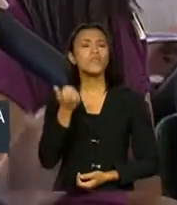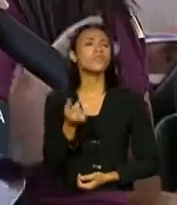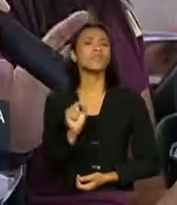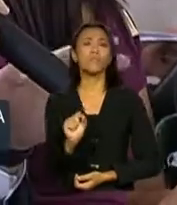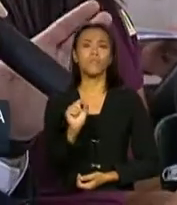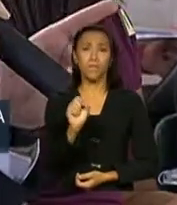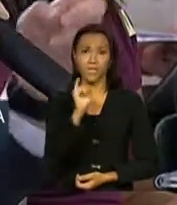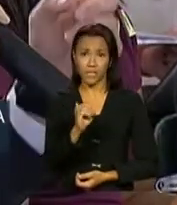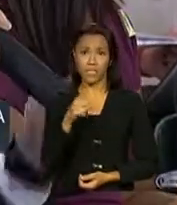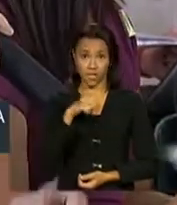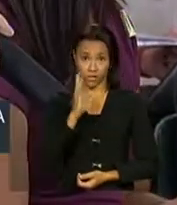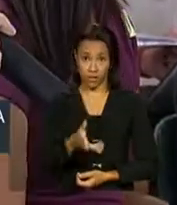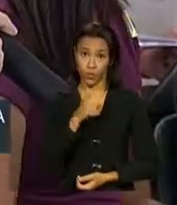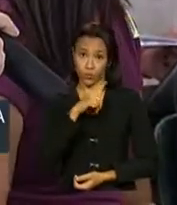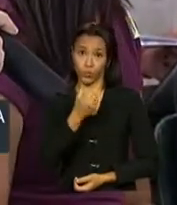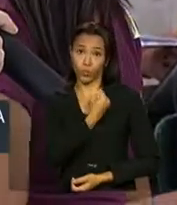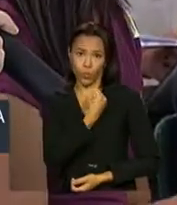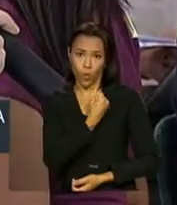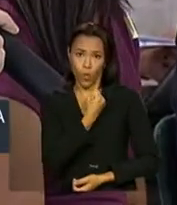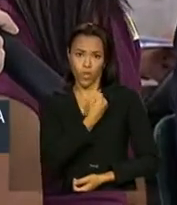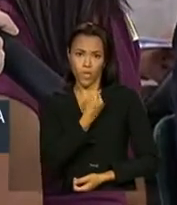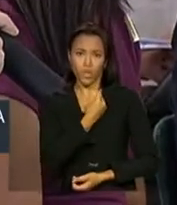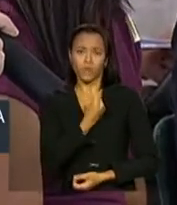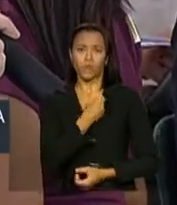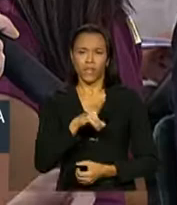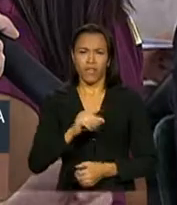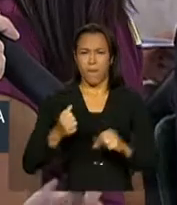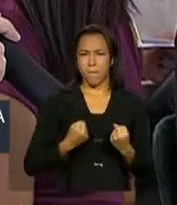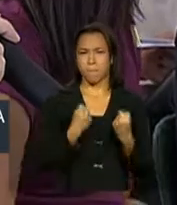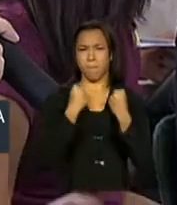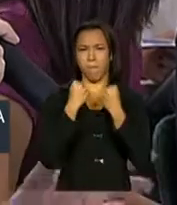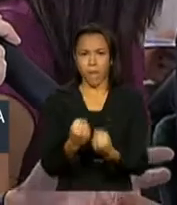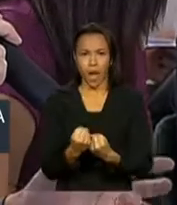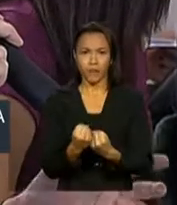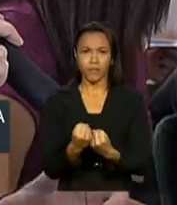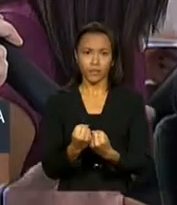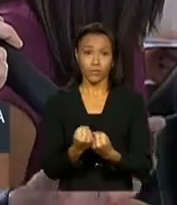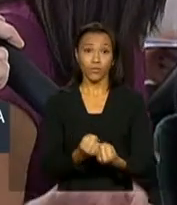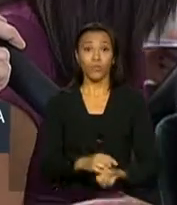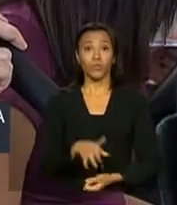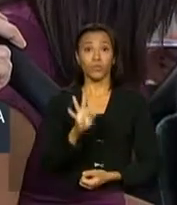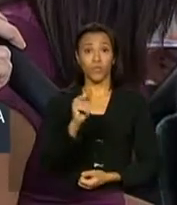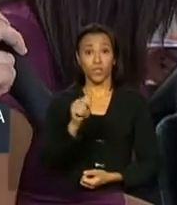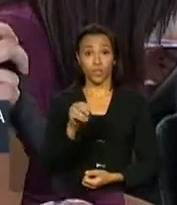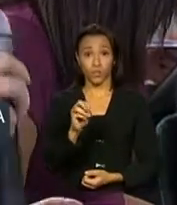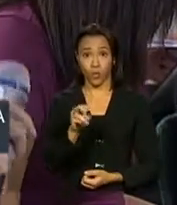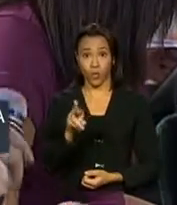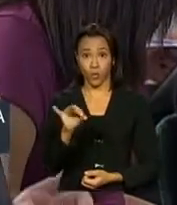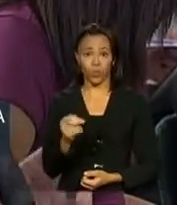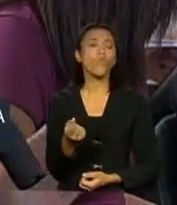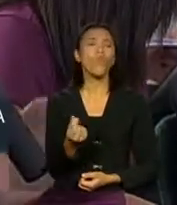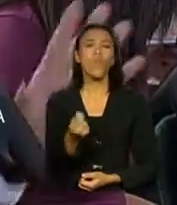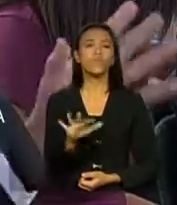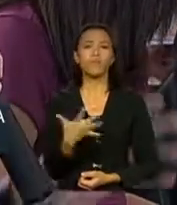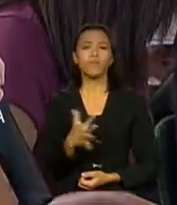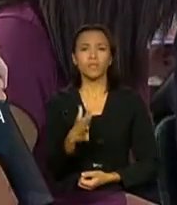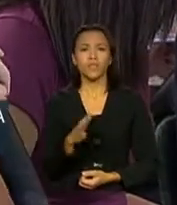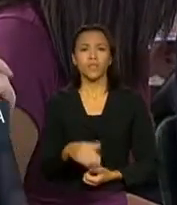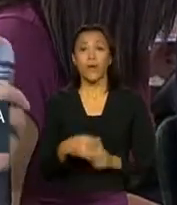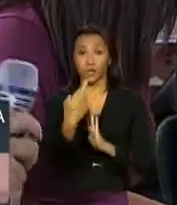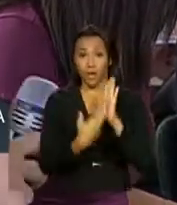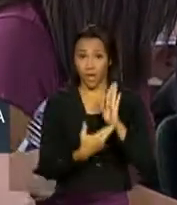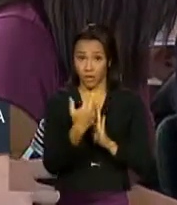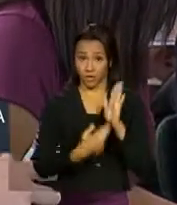se já tem um número do impacto que isso vai ter para o Tesouro, se vai ter algum impacto, de quanto vai ser as medidas, de uma maneira